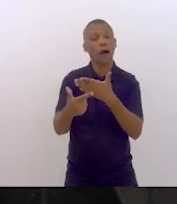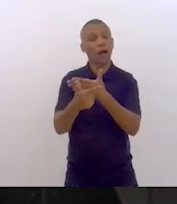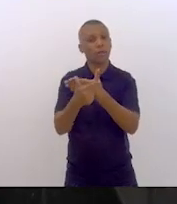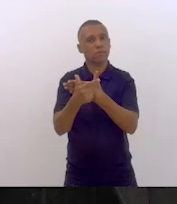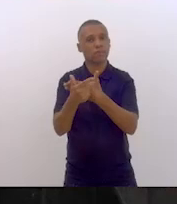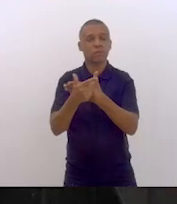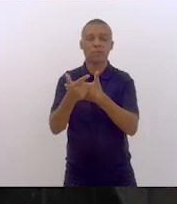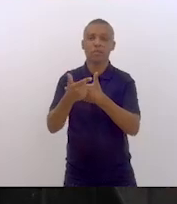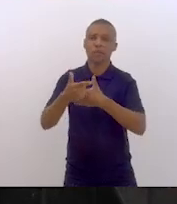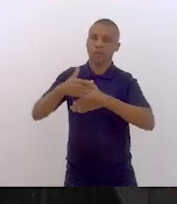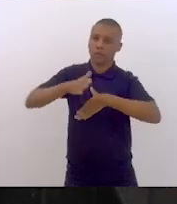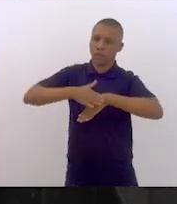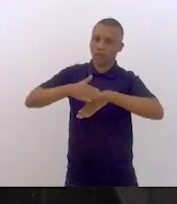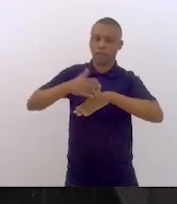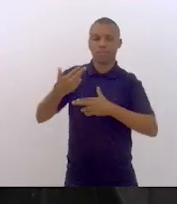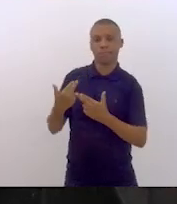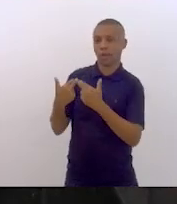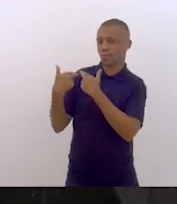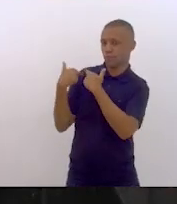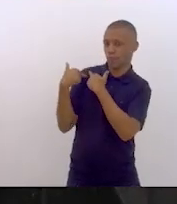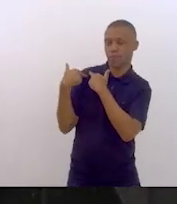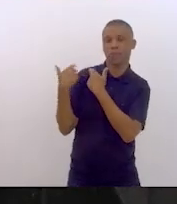ao poder legislativo